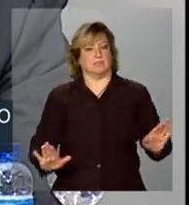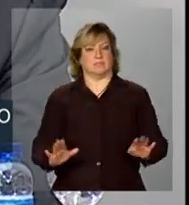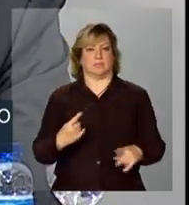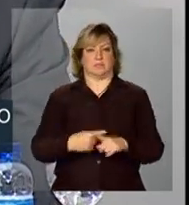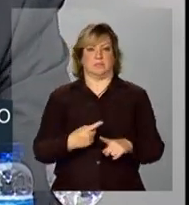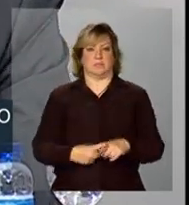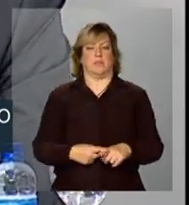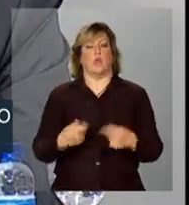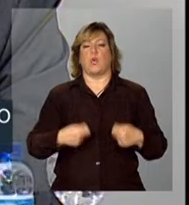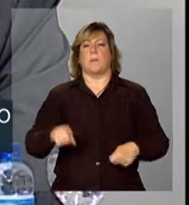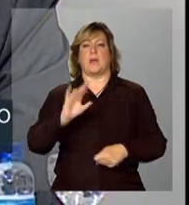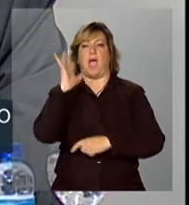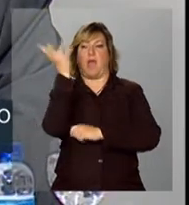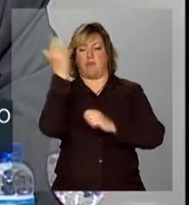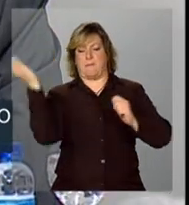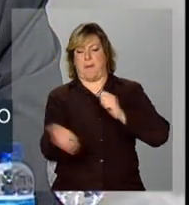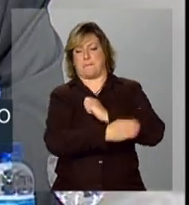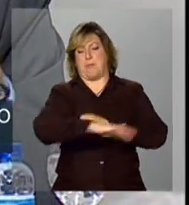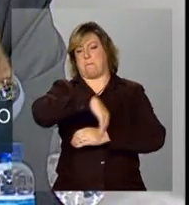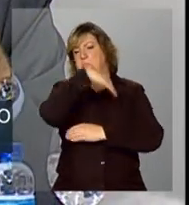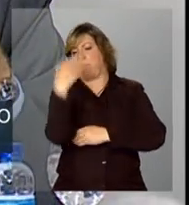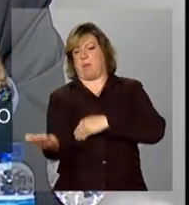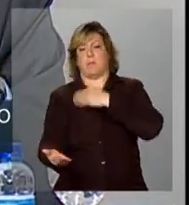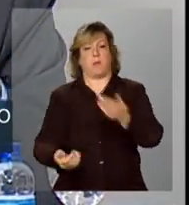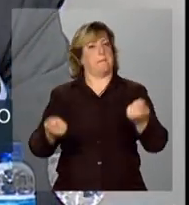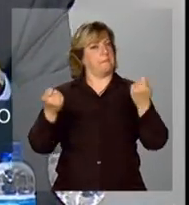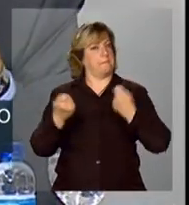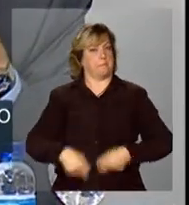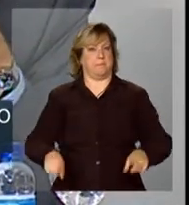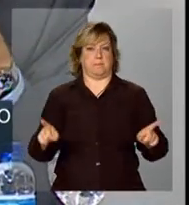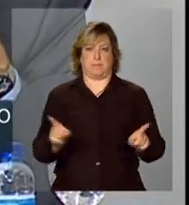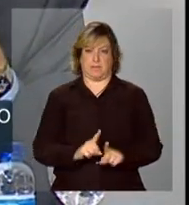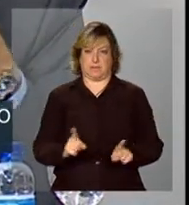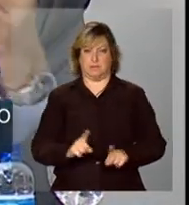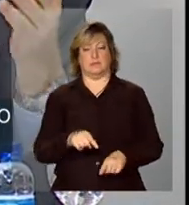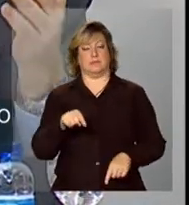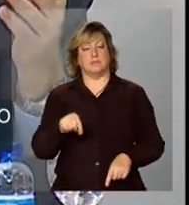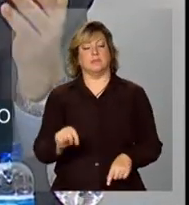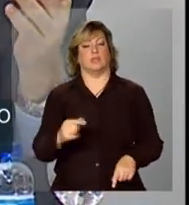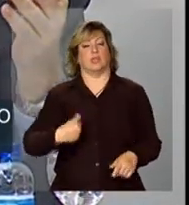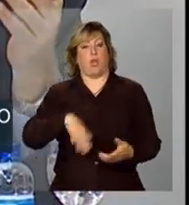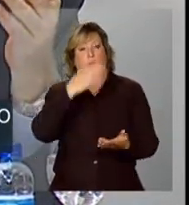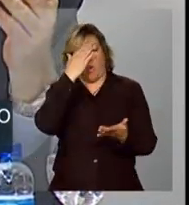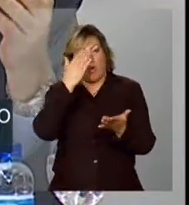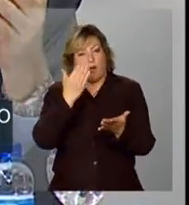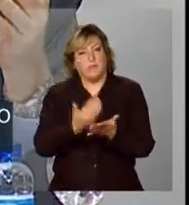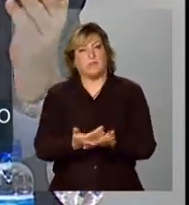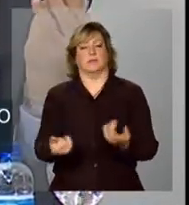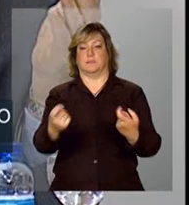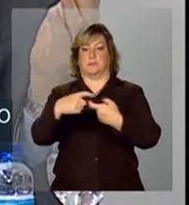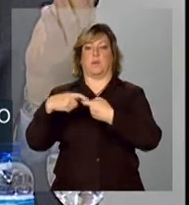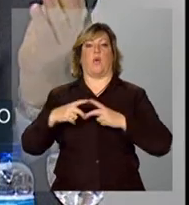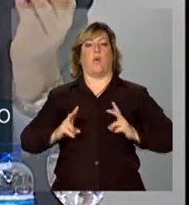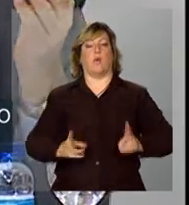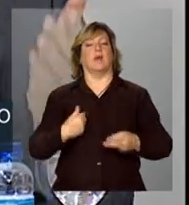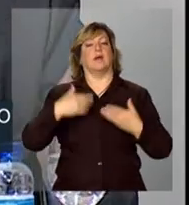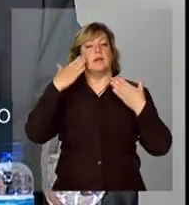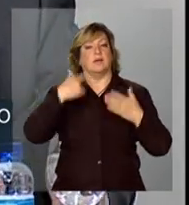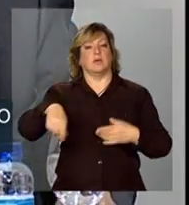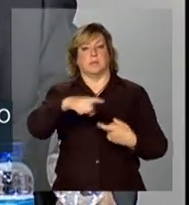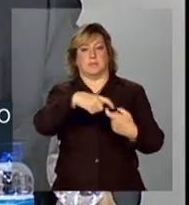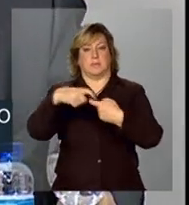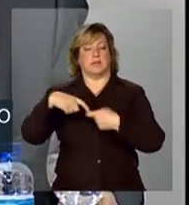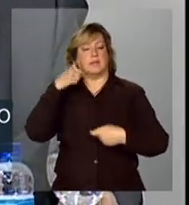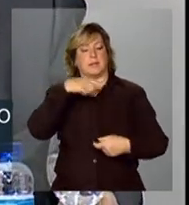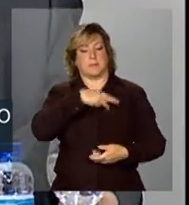absolutamente verdade. Então, é um voto de confiança e uma parceria que continua. Agradeço os parceiros.